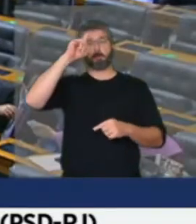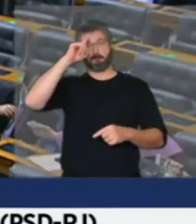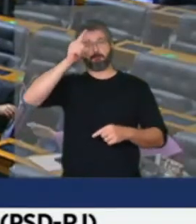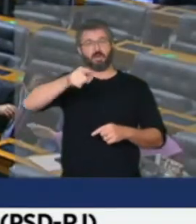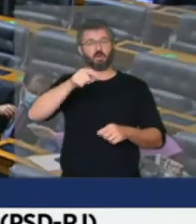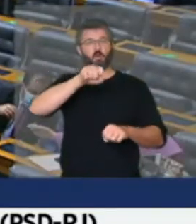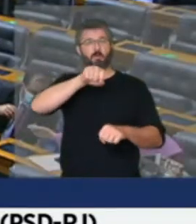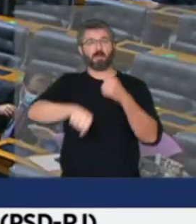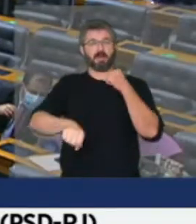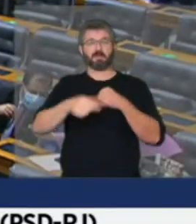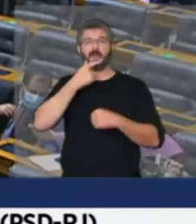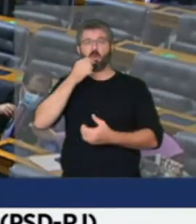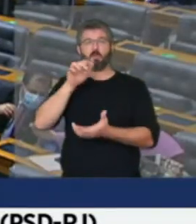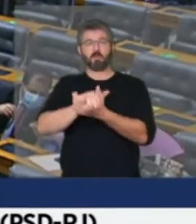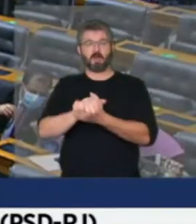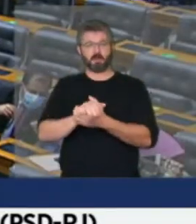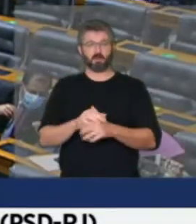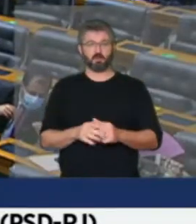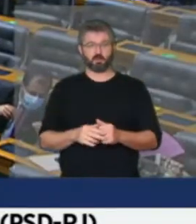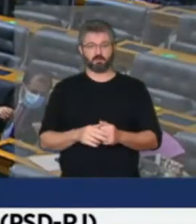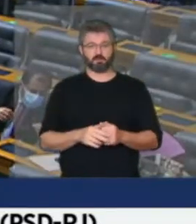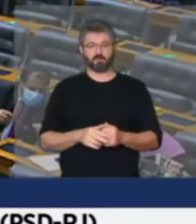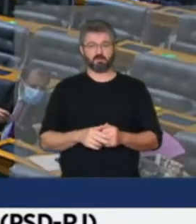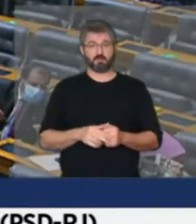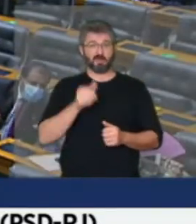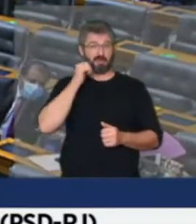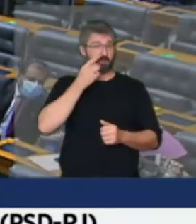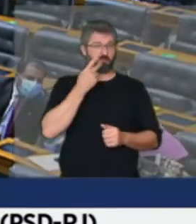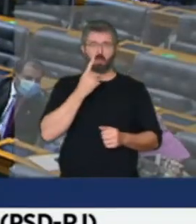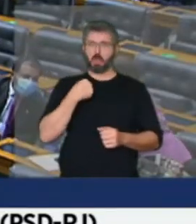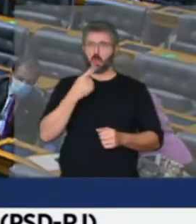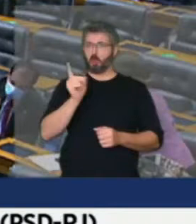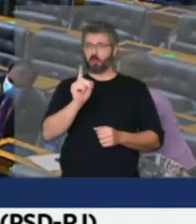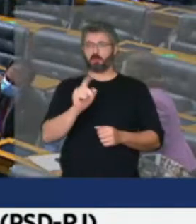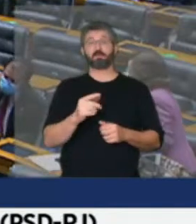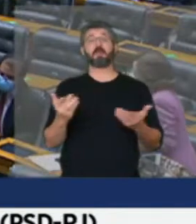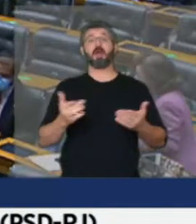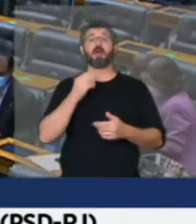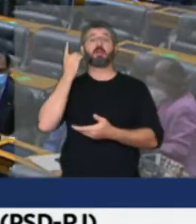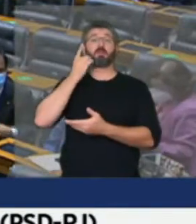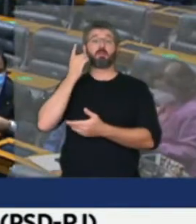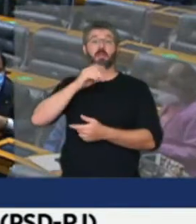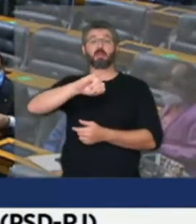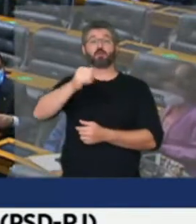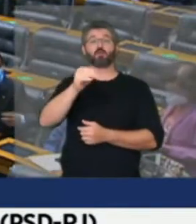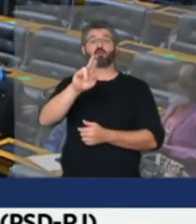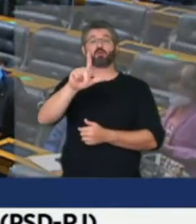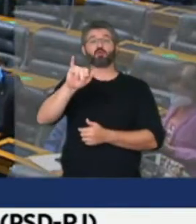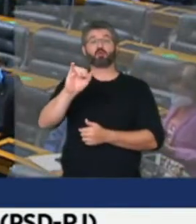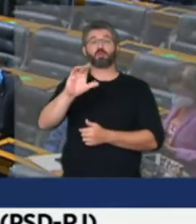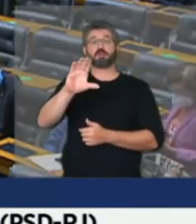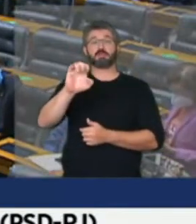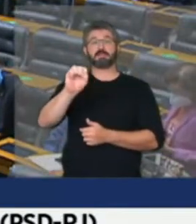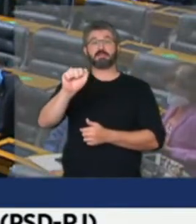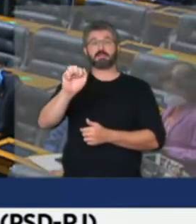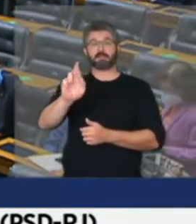marido. A parlamentar nega as acusações. Com a palavra, o deputado Júlio César Ribeiro, do Republicanos do Distrito